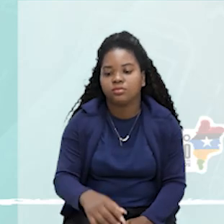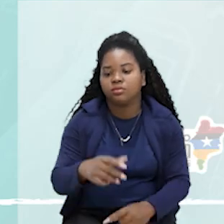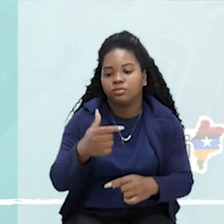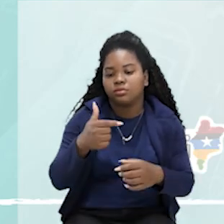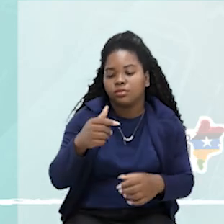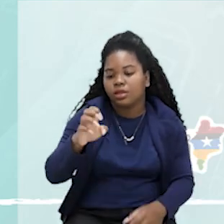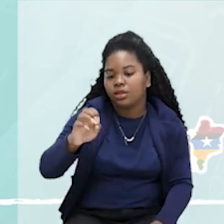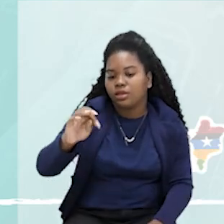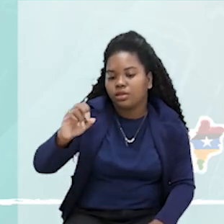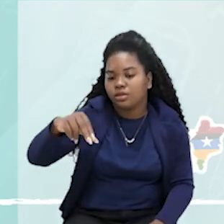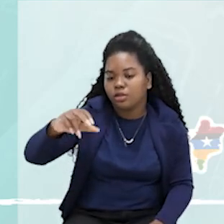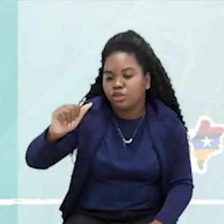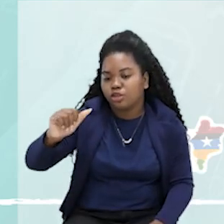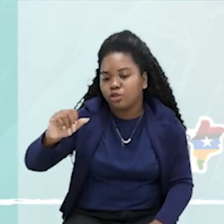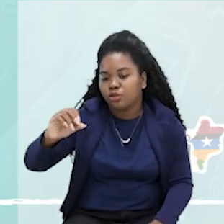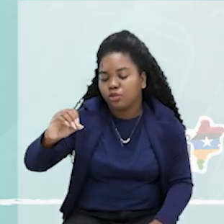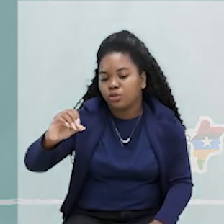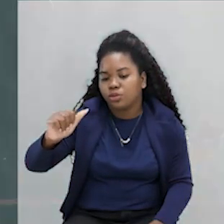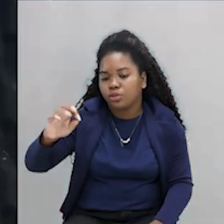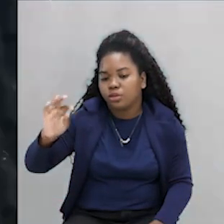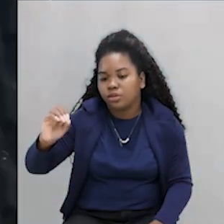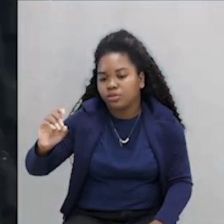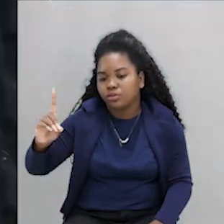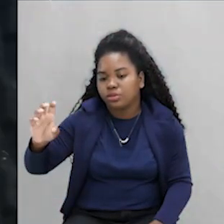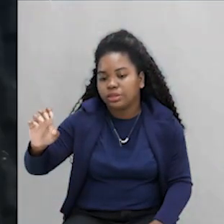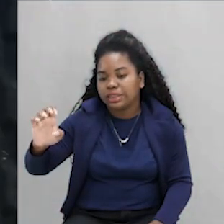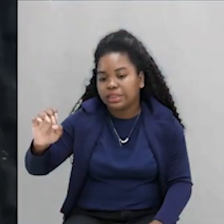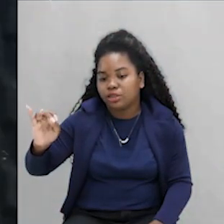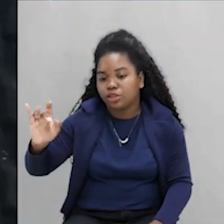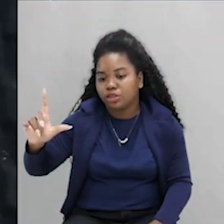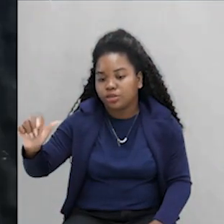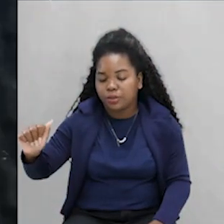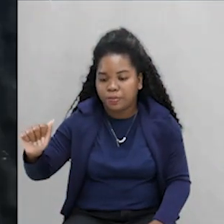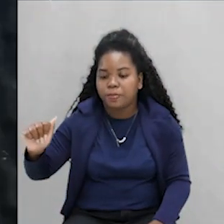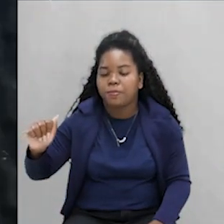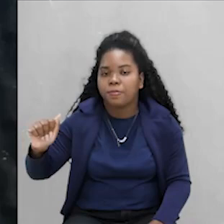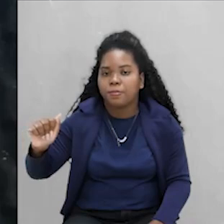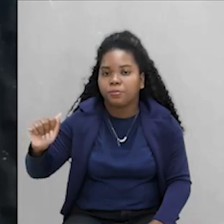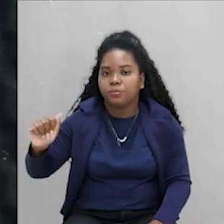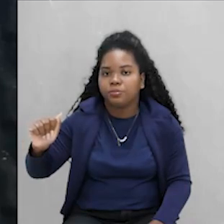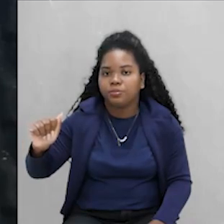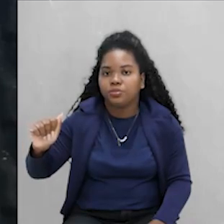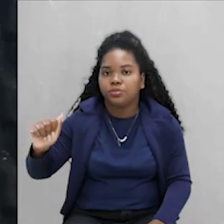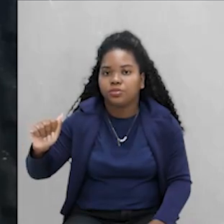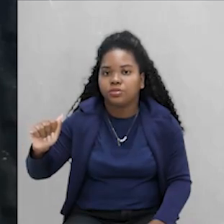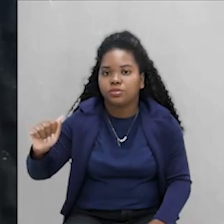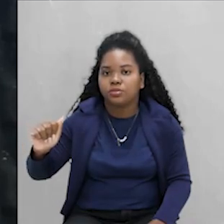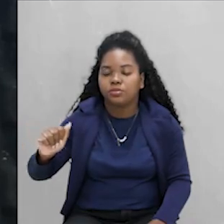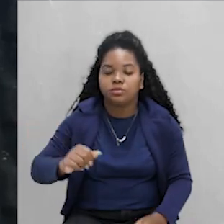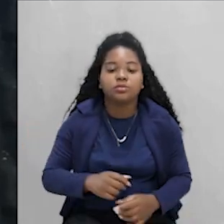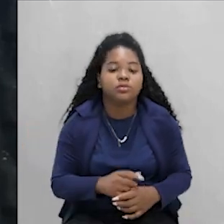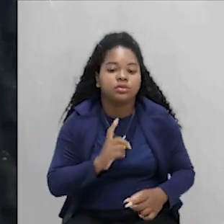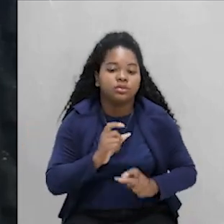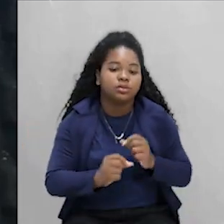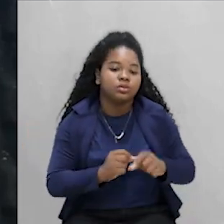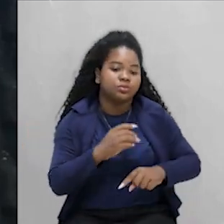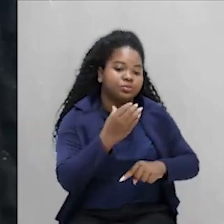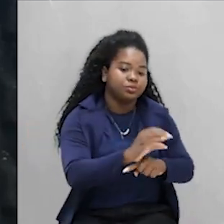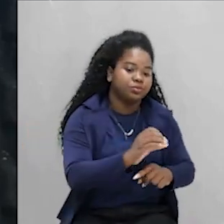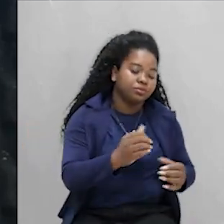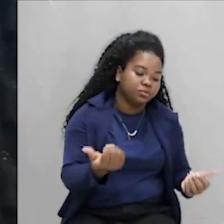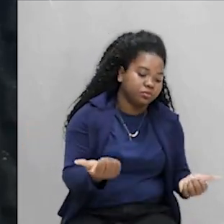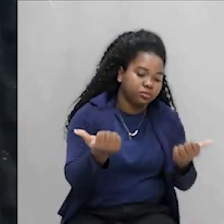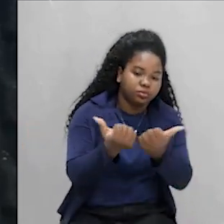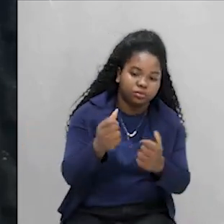etila então o Ester ele é um derivado do ácido carboxílico pela substituição do